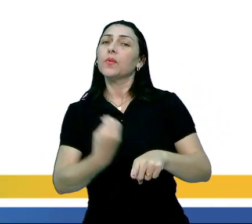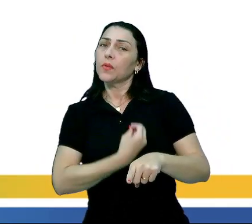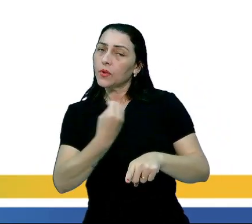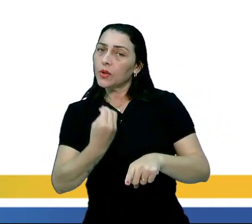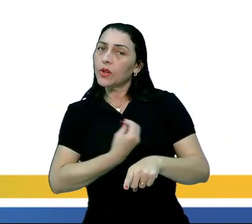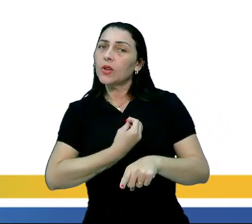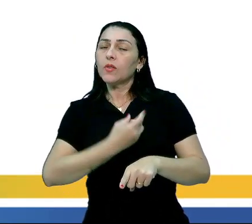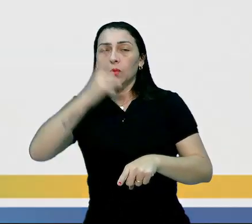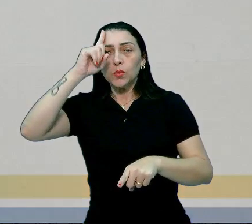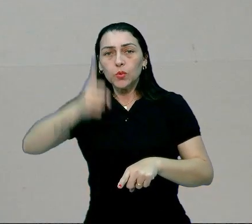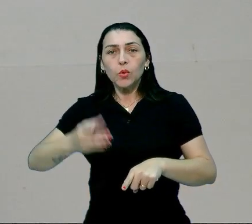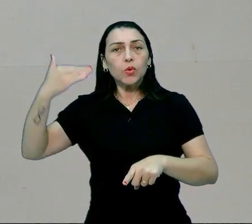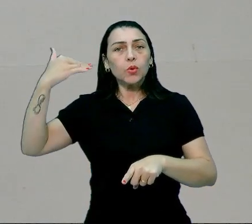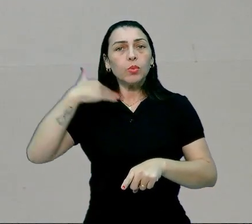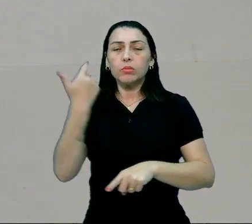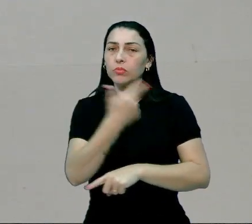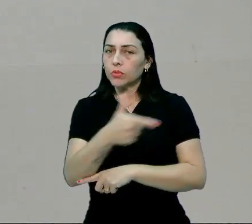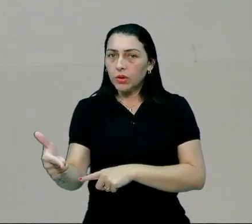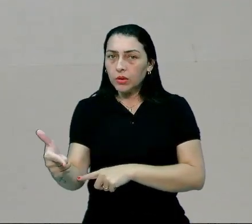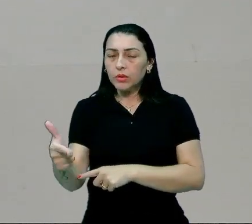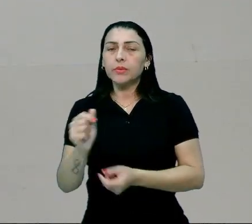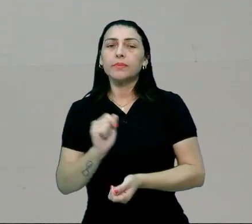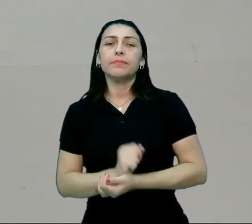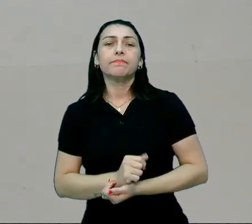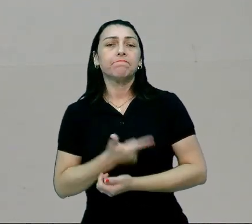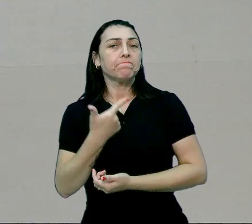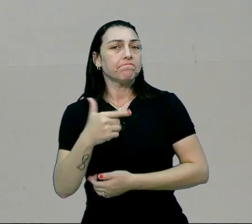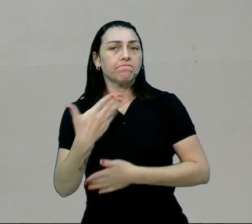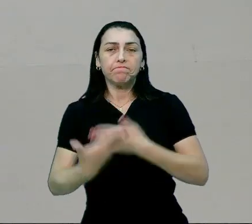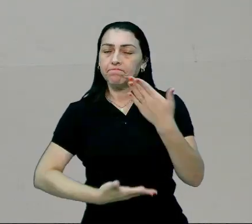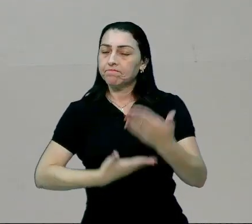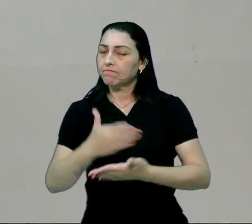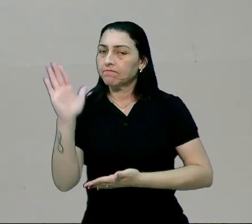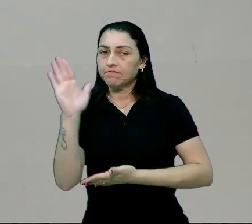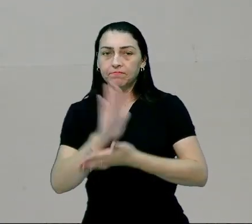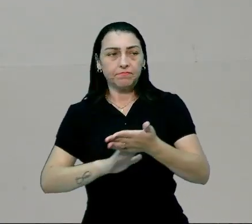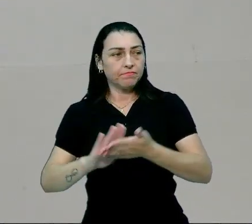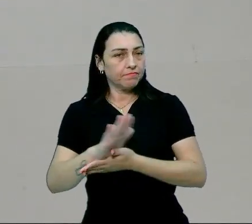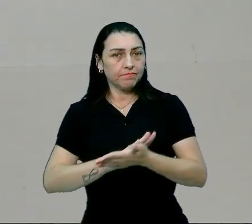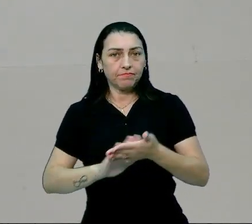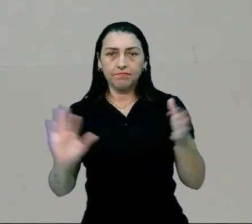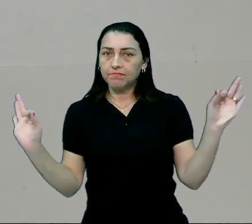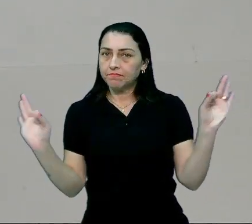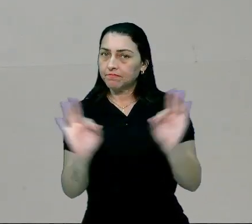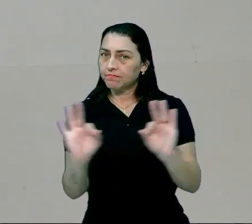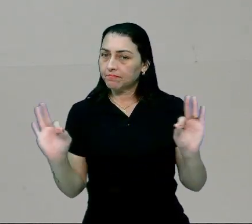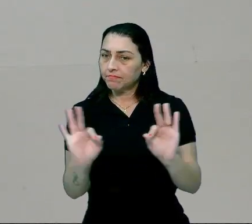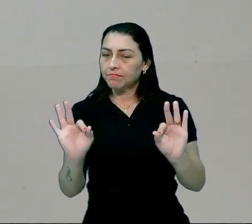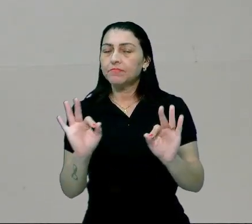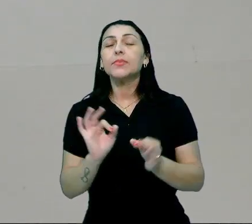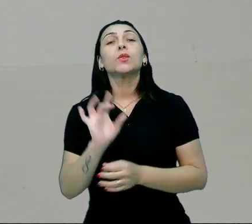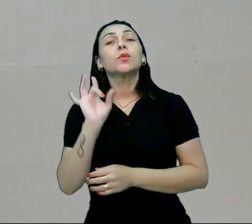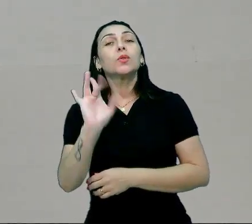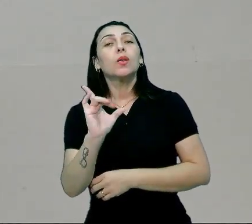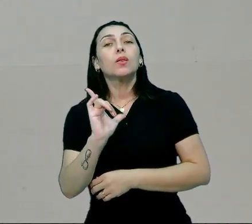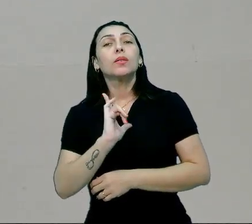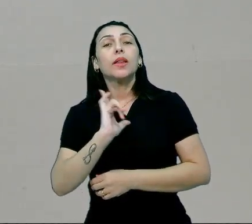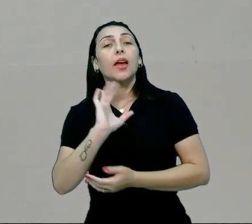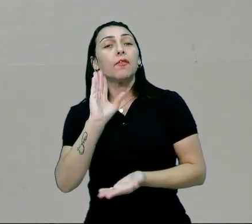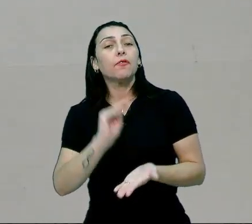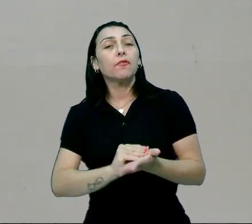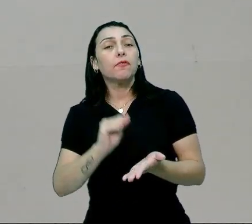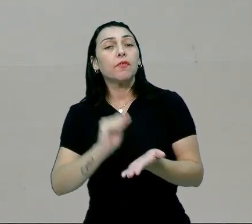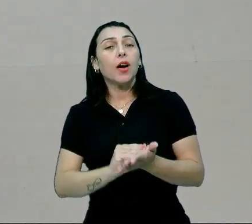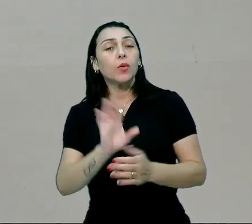os trabalhadores vivem. Não tem relação de causa e consequência aqui. Só existe a falta